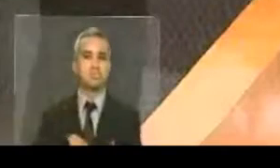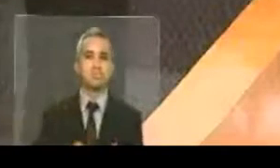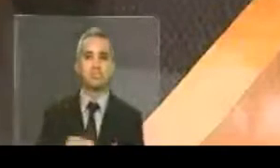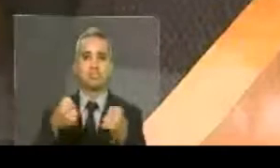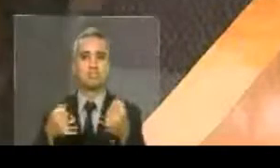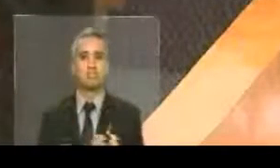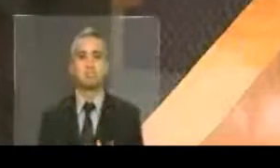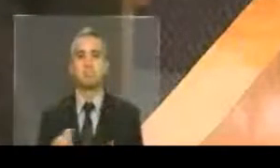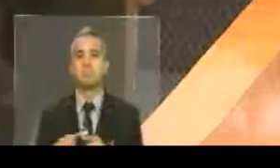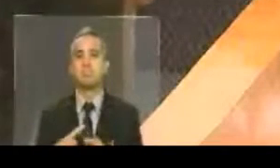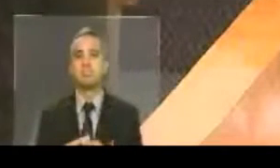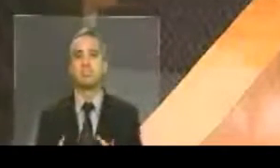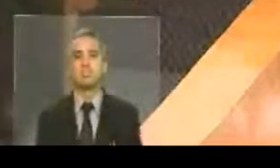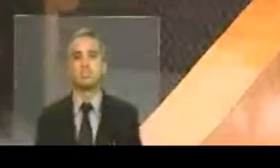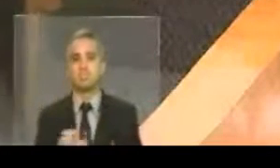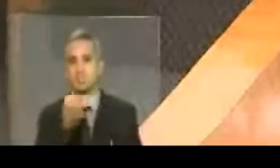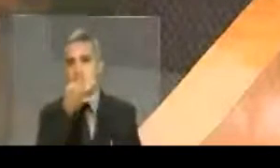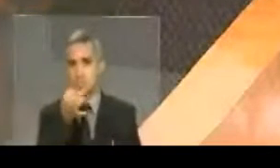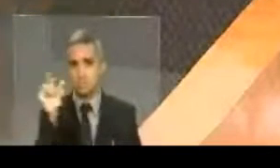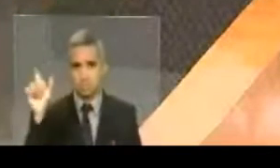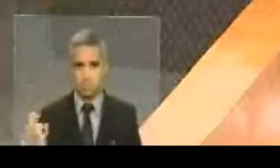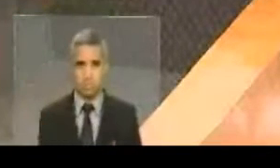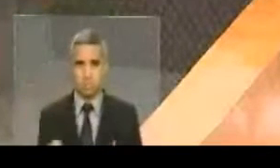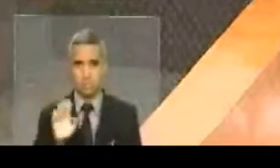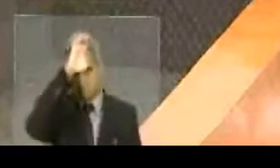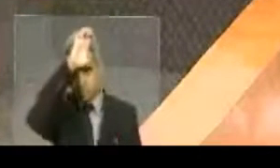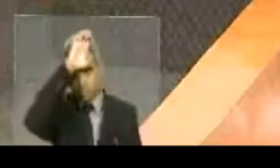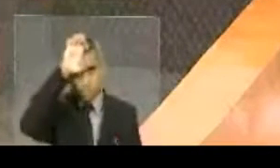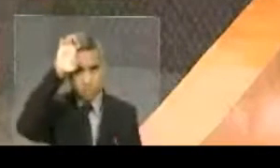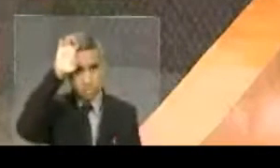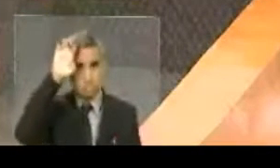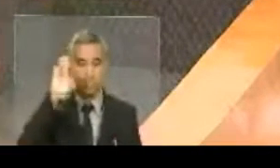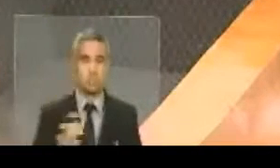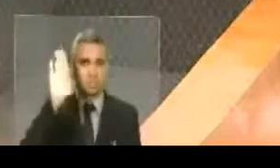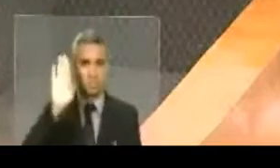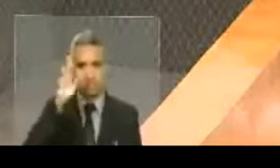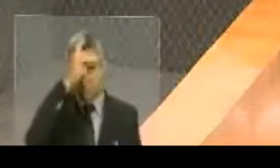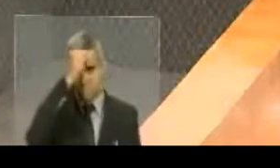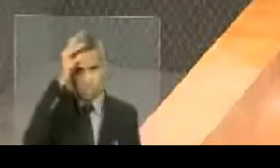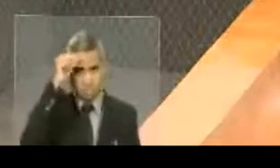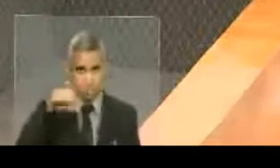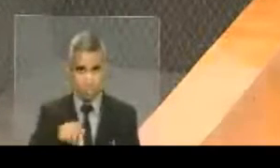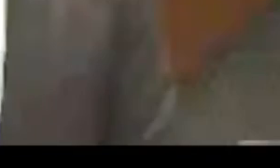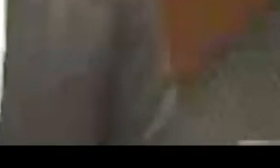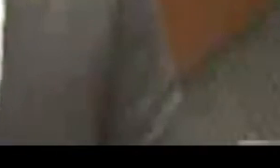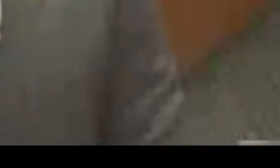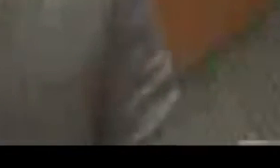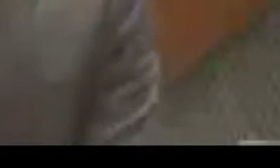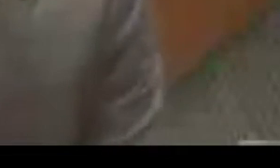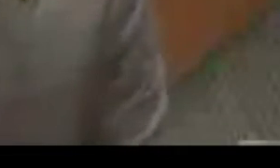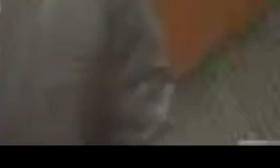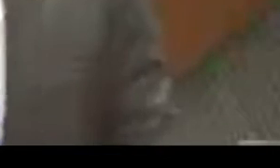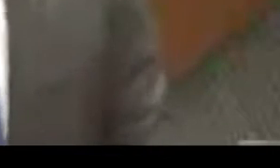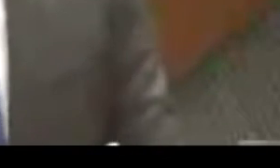Eu acho que o deputado Eduardo Braide, candidato a prefeito de São Luís, quando diz que